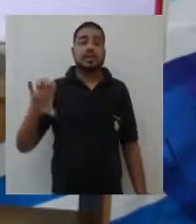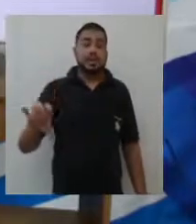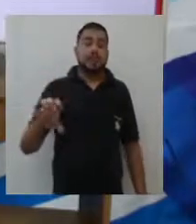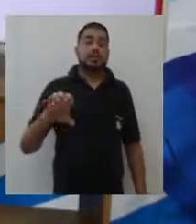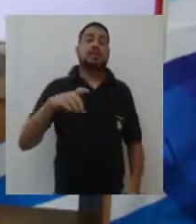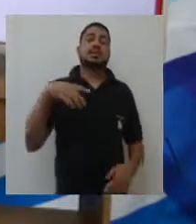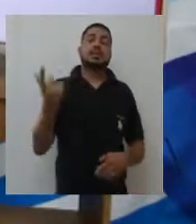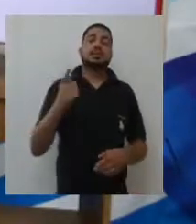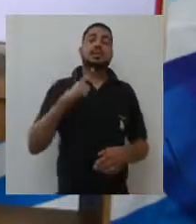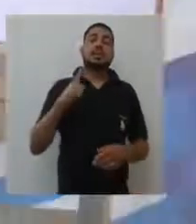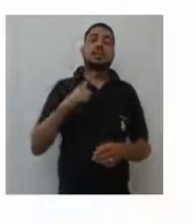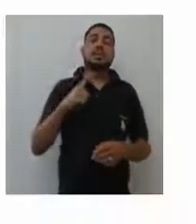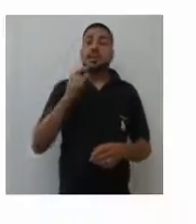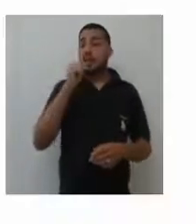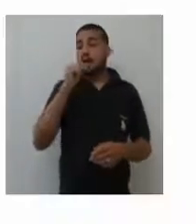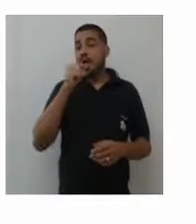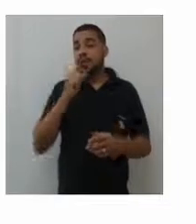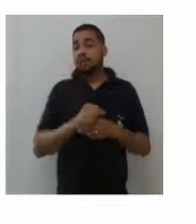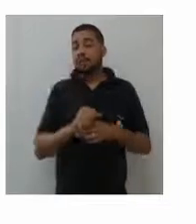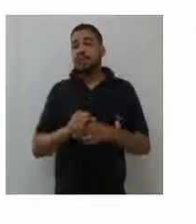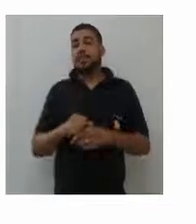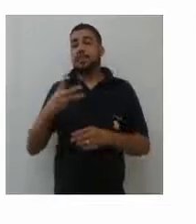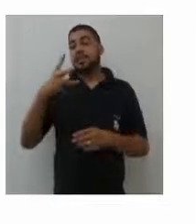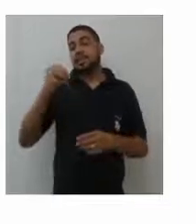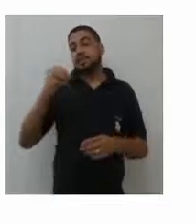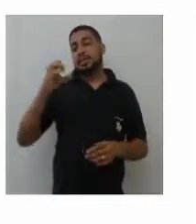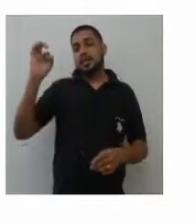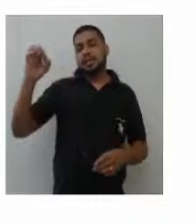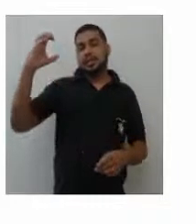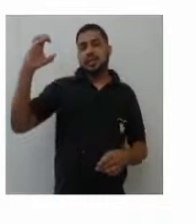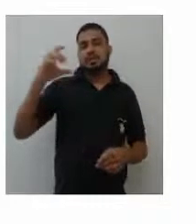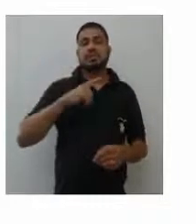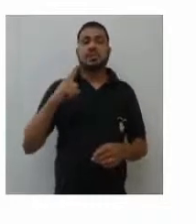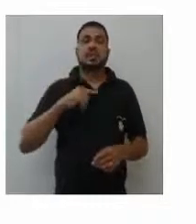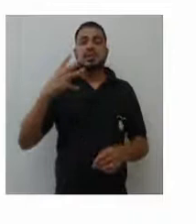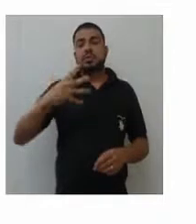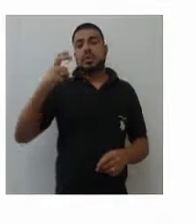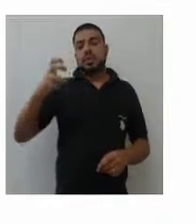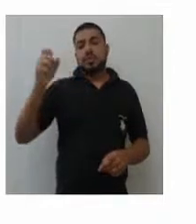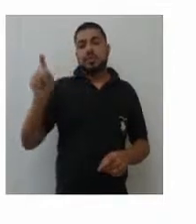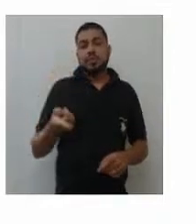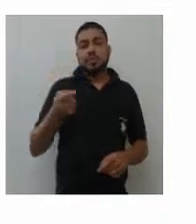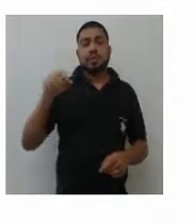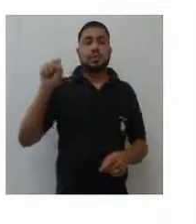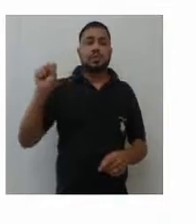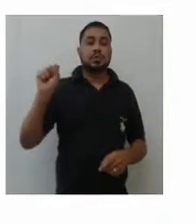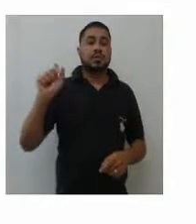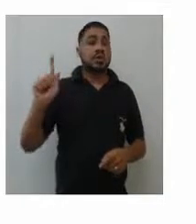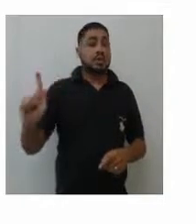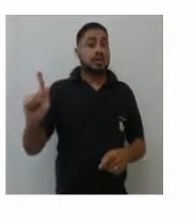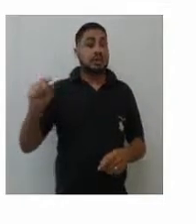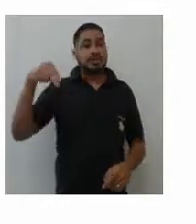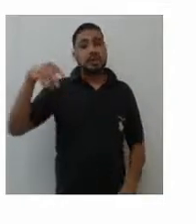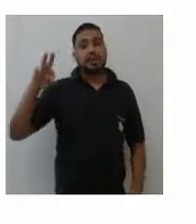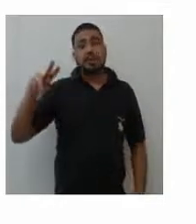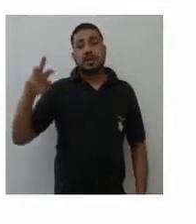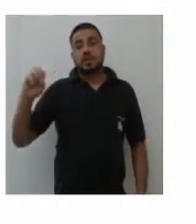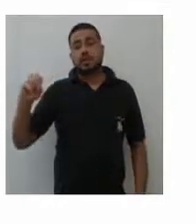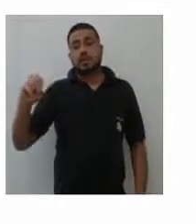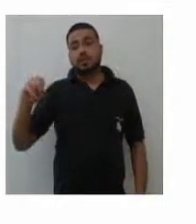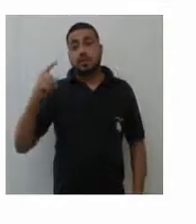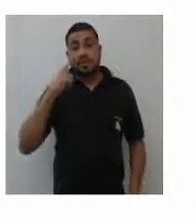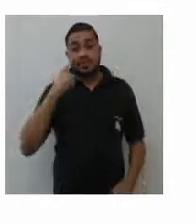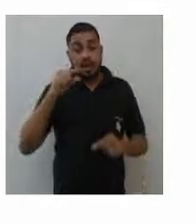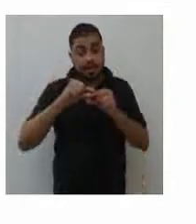de nitrato de potássio em água a 30 graus é de 45,8 gramas de nitrato de potássio. Olha